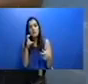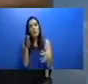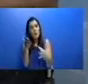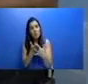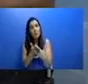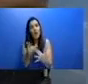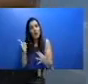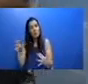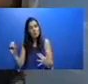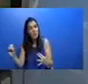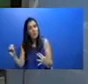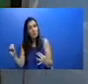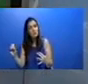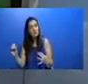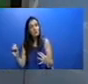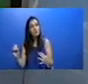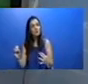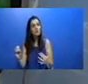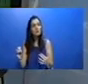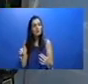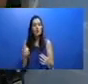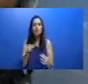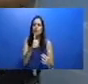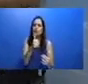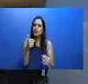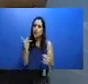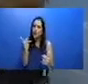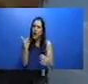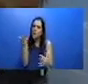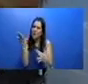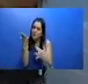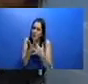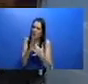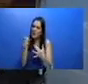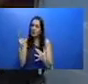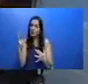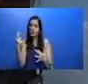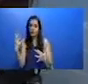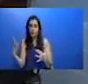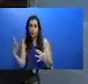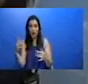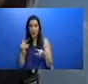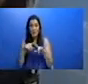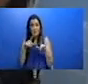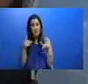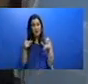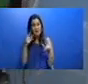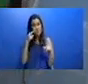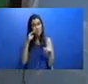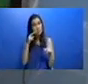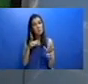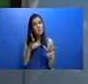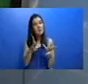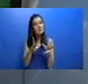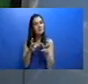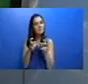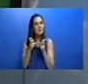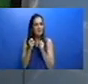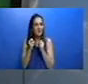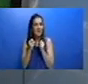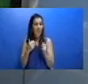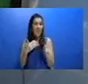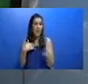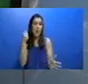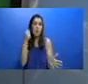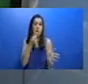de 10 e o 12 é metade de 24, mas tem uma proporção. Eu vou pagar 5 quando eu